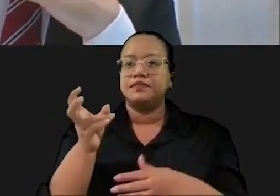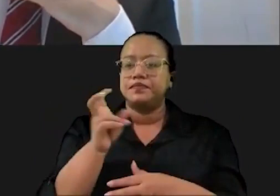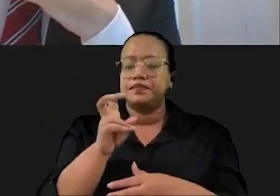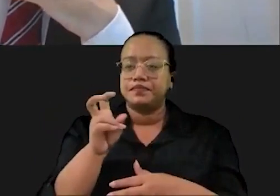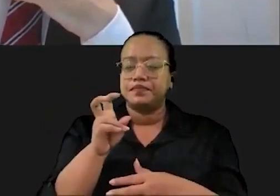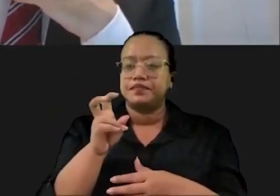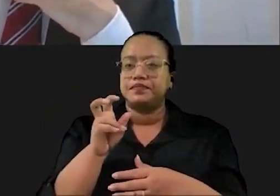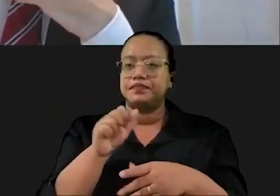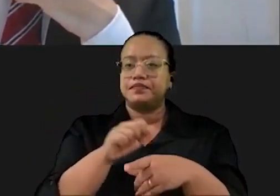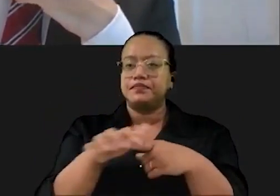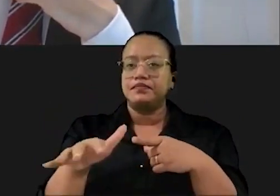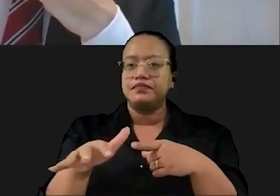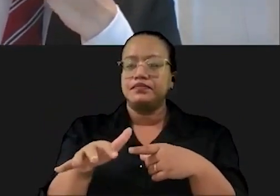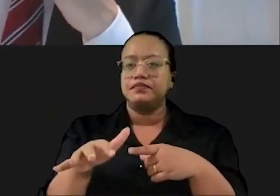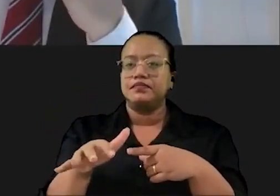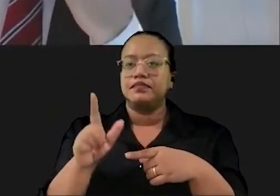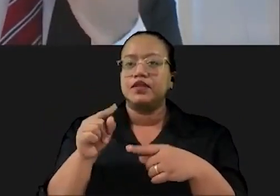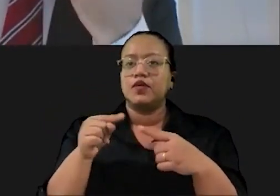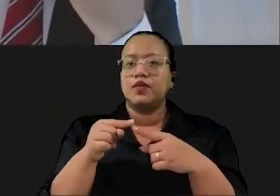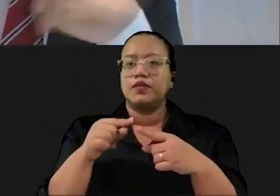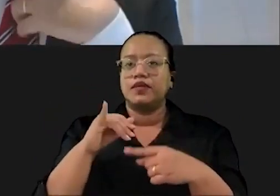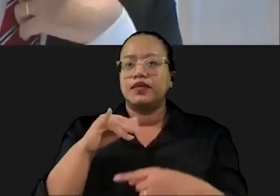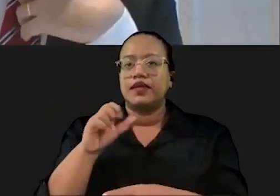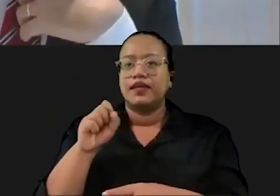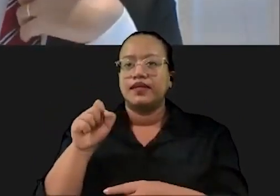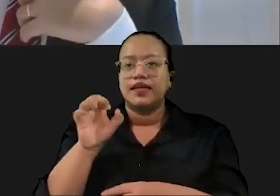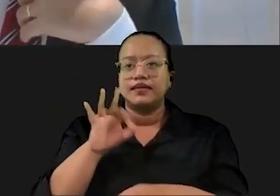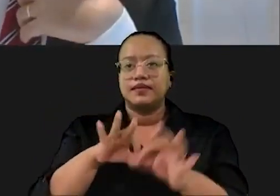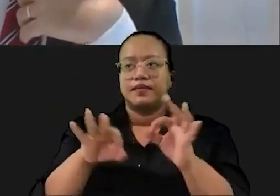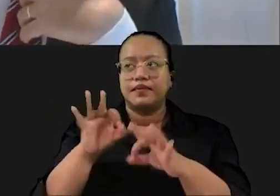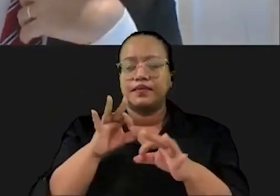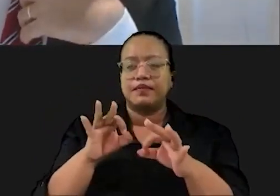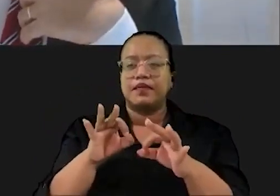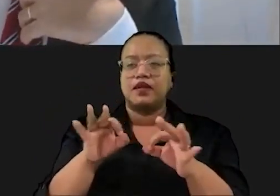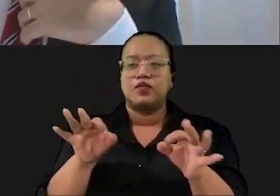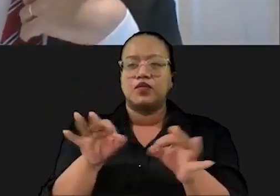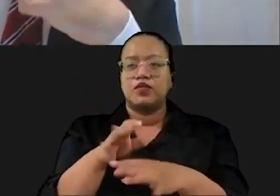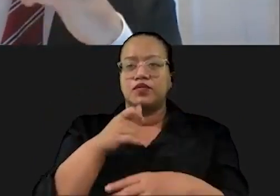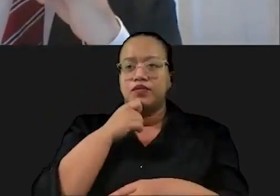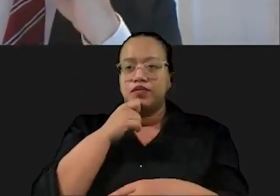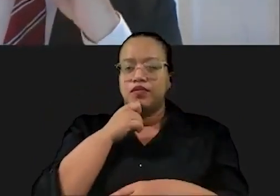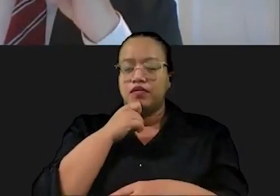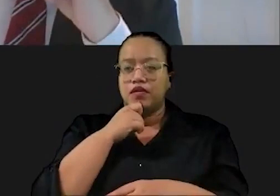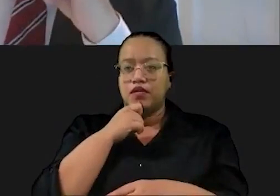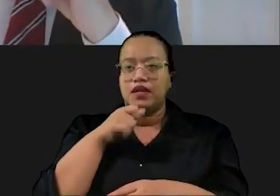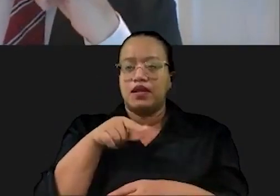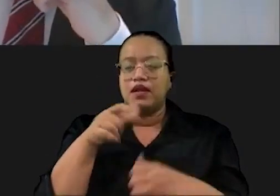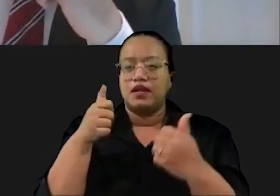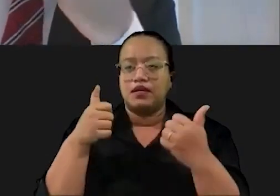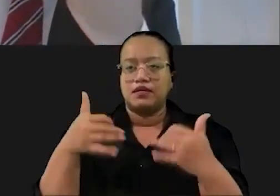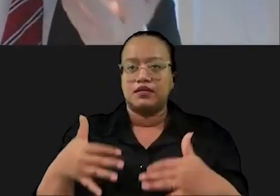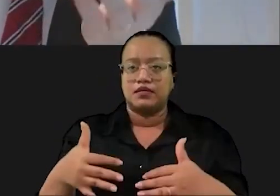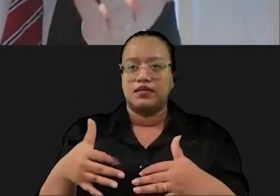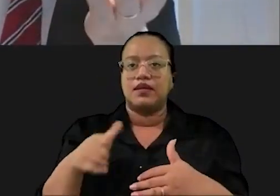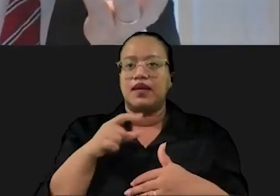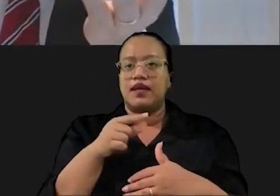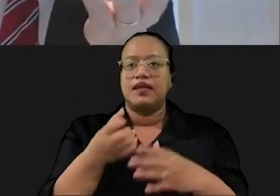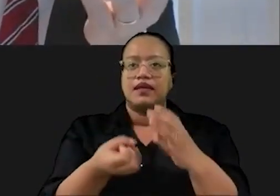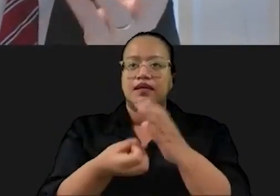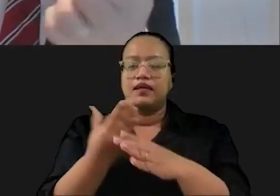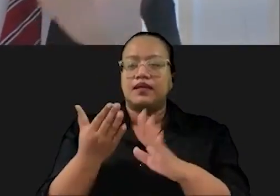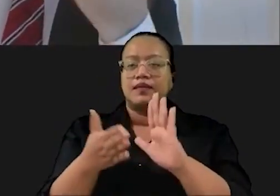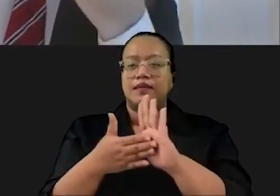instrução processual concentrada pensão por morte. Ela surge, então, por proposta do próprio INSS, a partir de uma